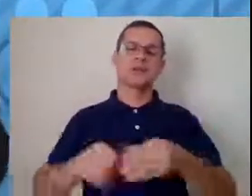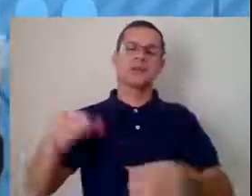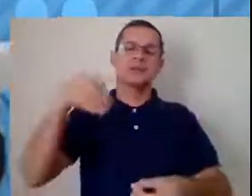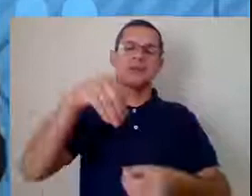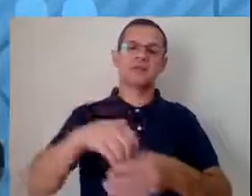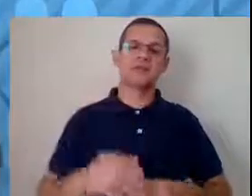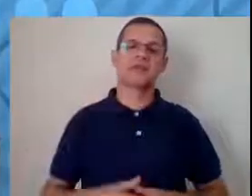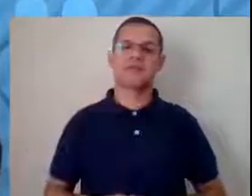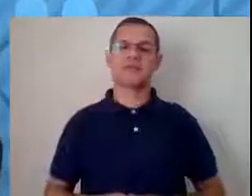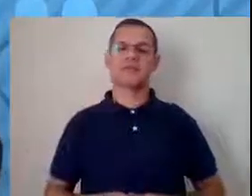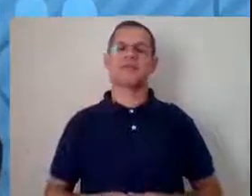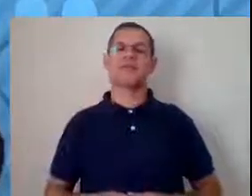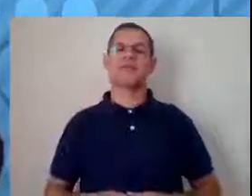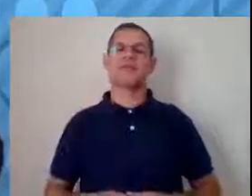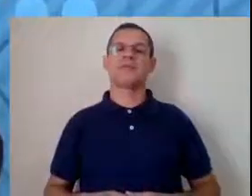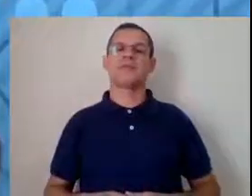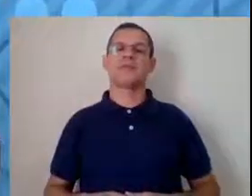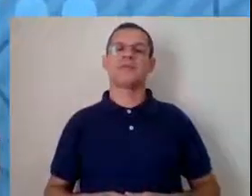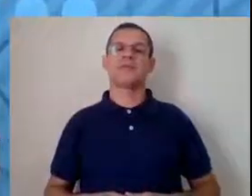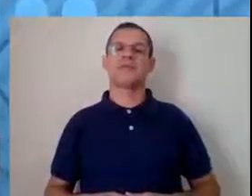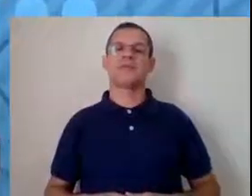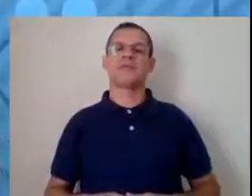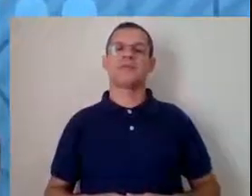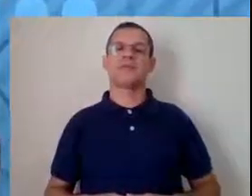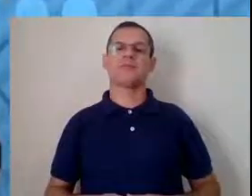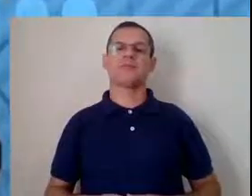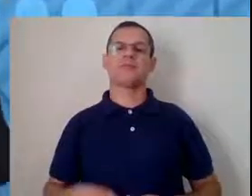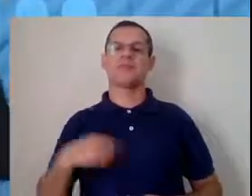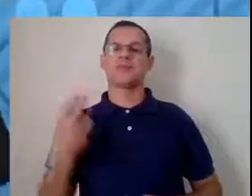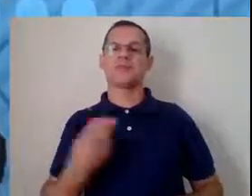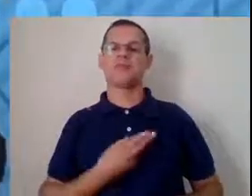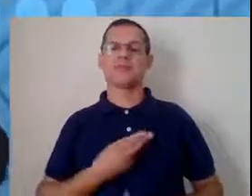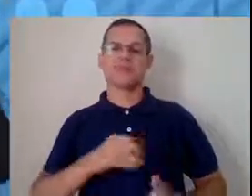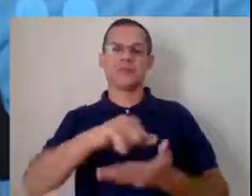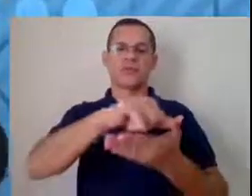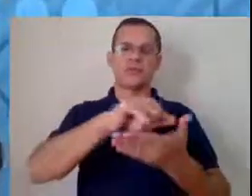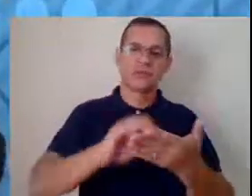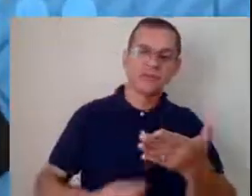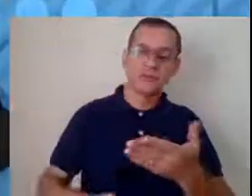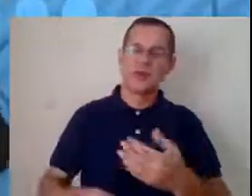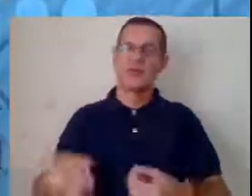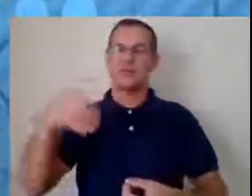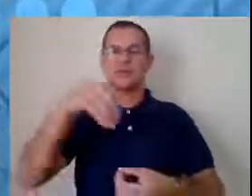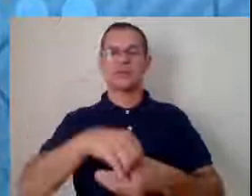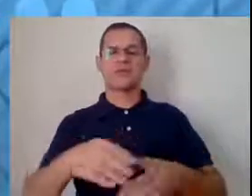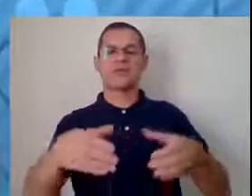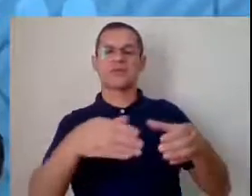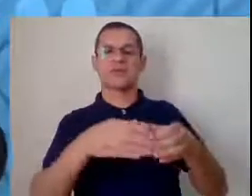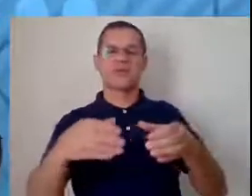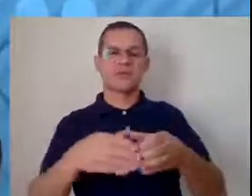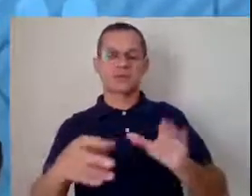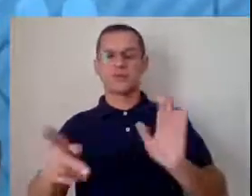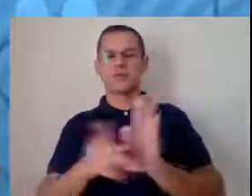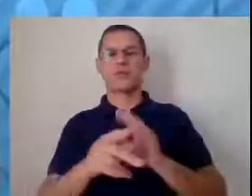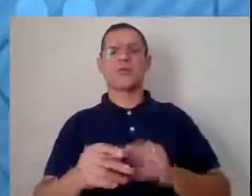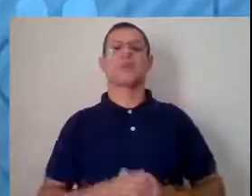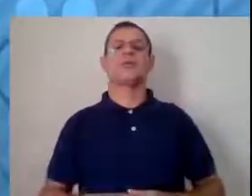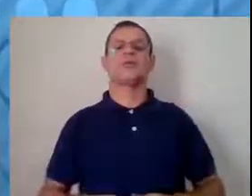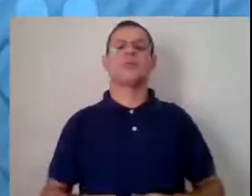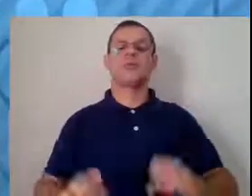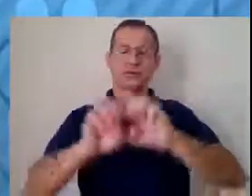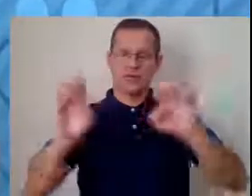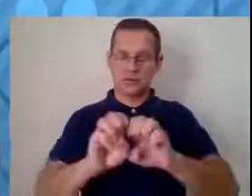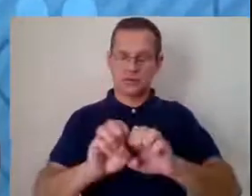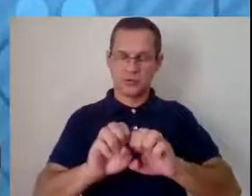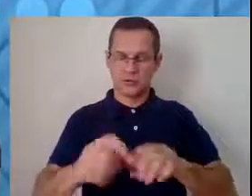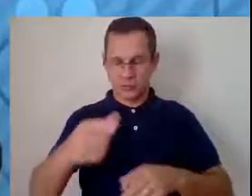contido, tá? Dentro aí dos nossos exercícios ou dentro dos conjuntos em si que compõem toda a